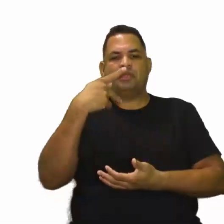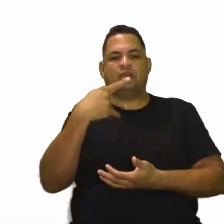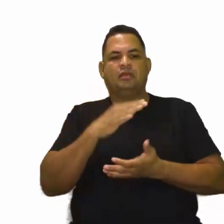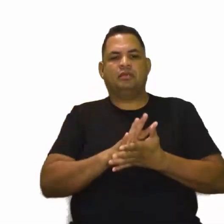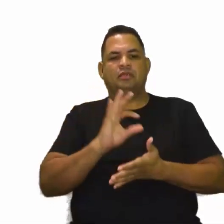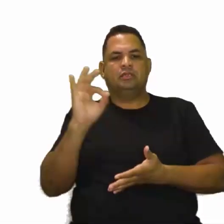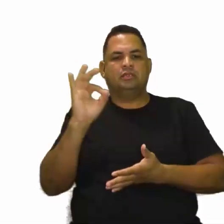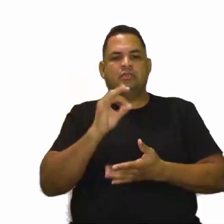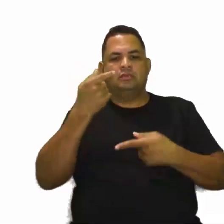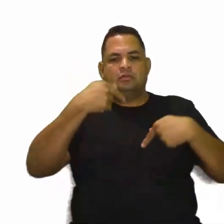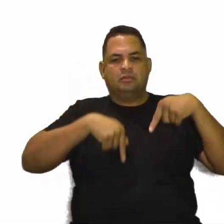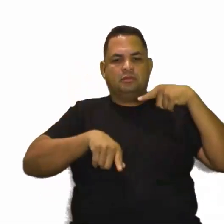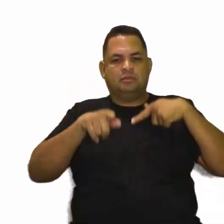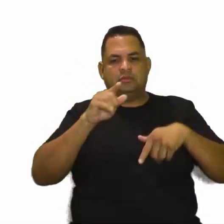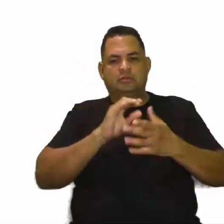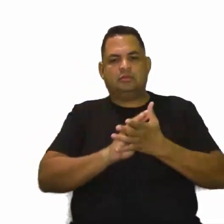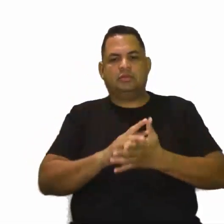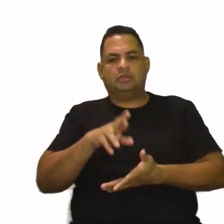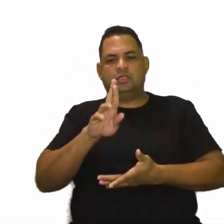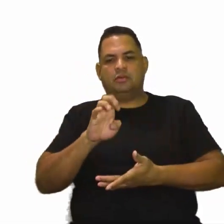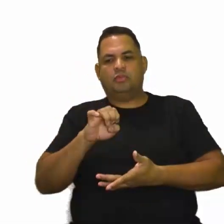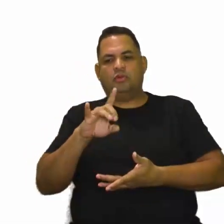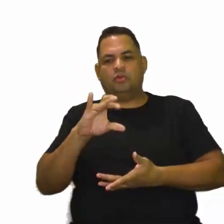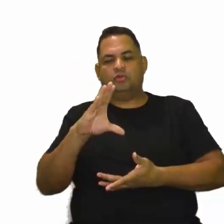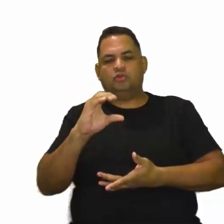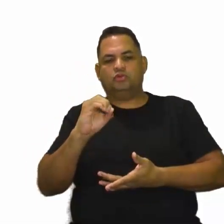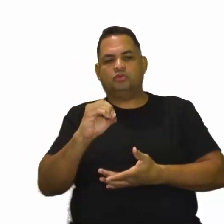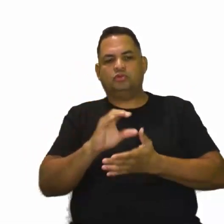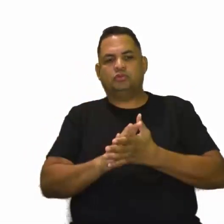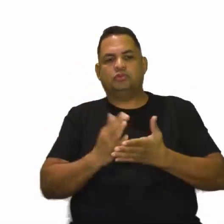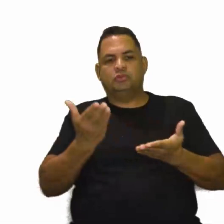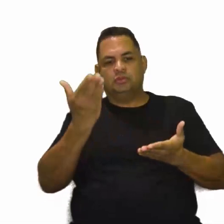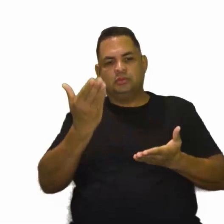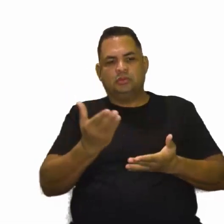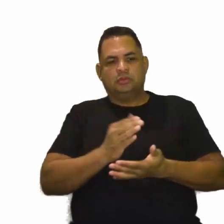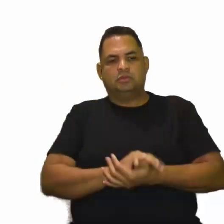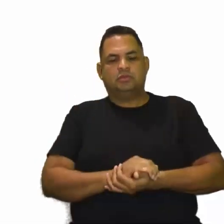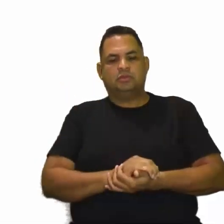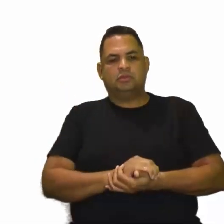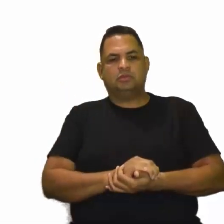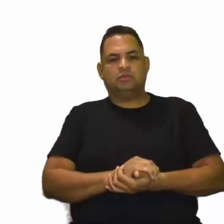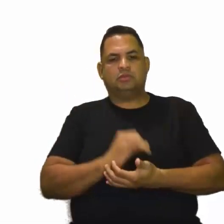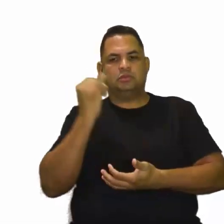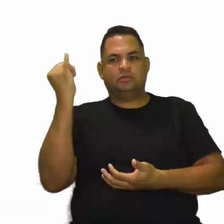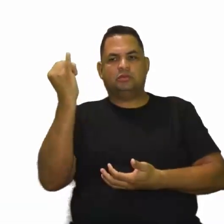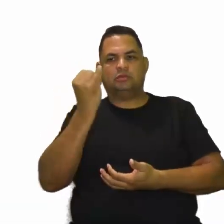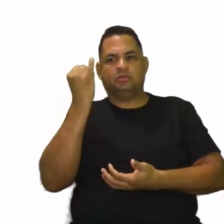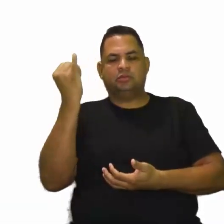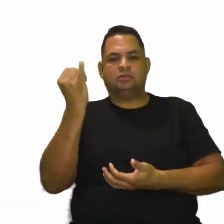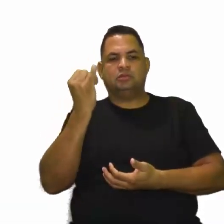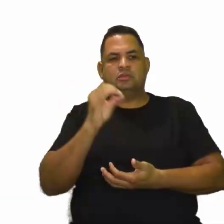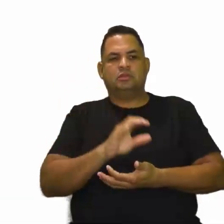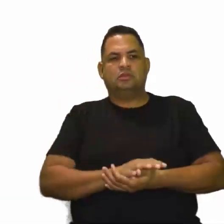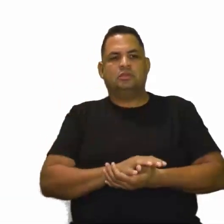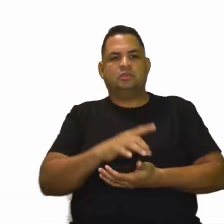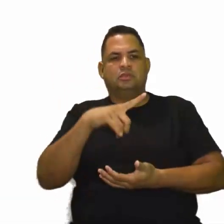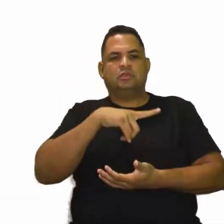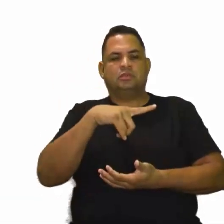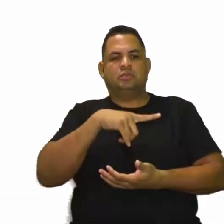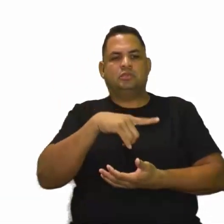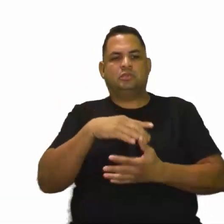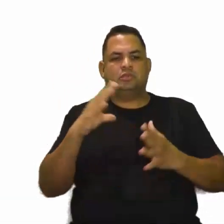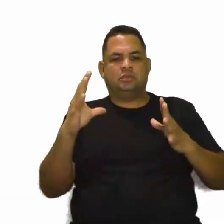taxa metabólica de repouso. E aí, a taxa metabólica de repouso, a importância de eu ter